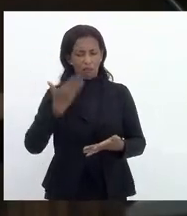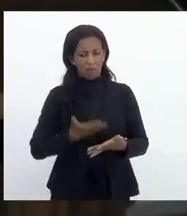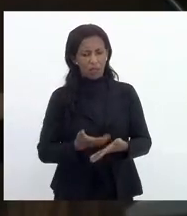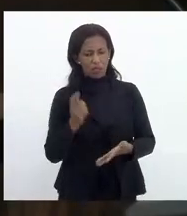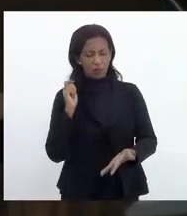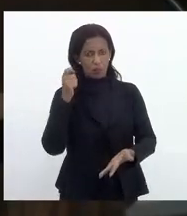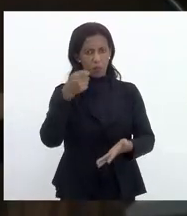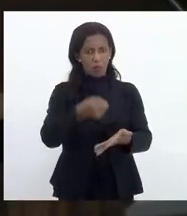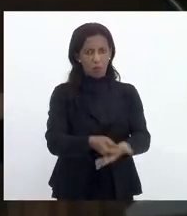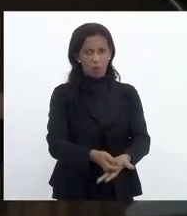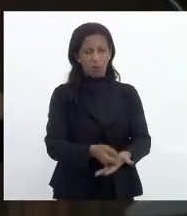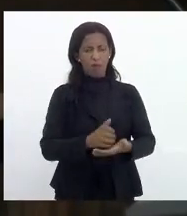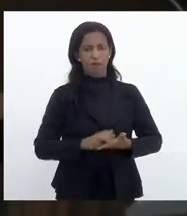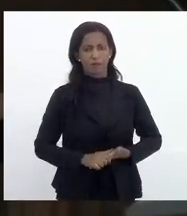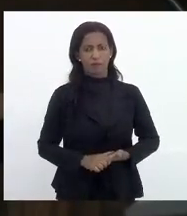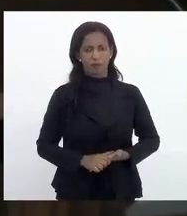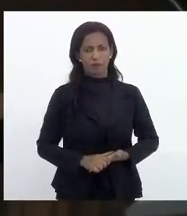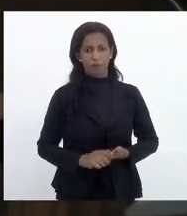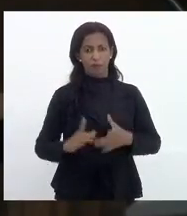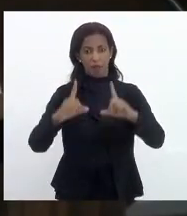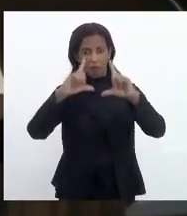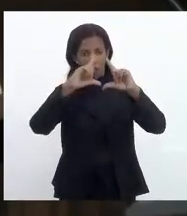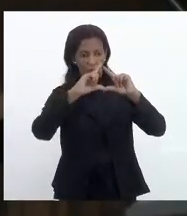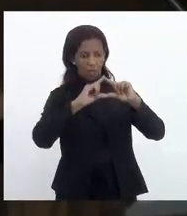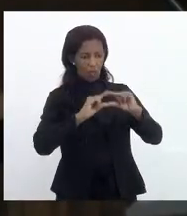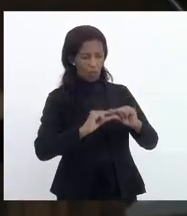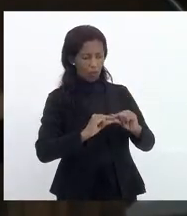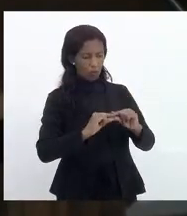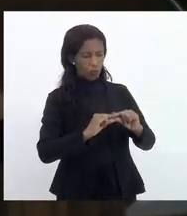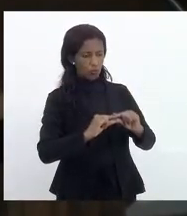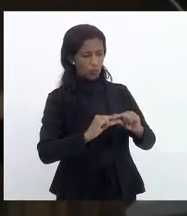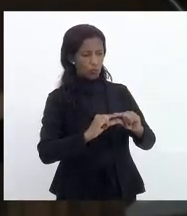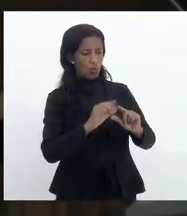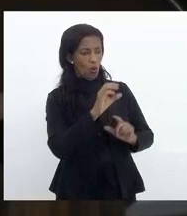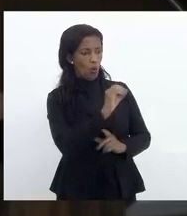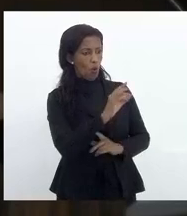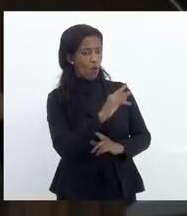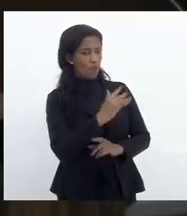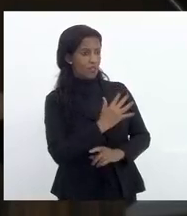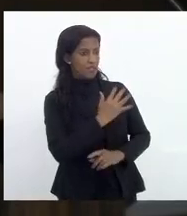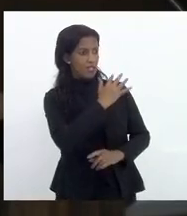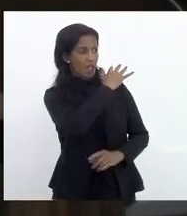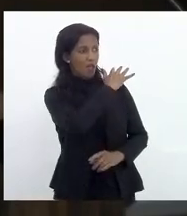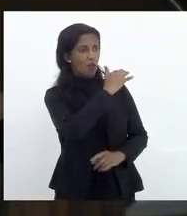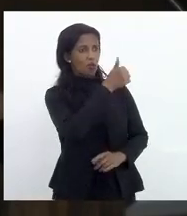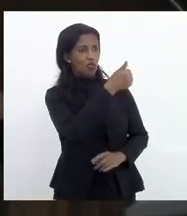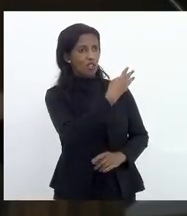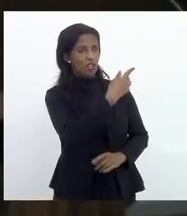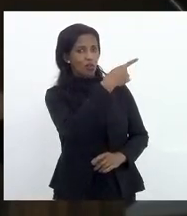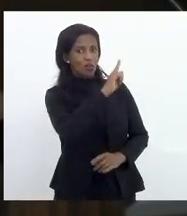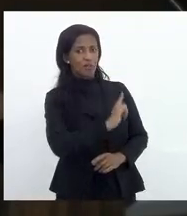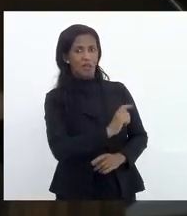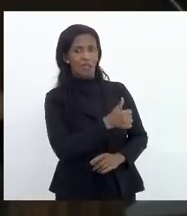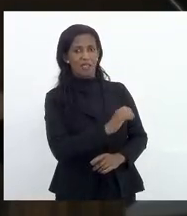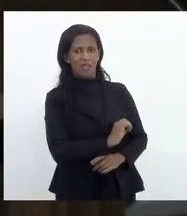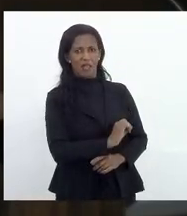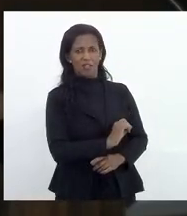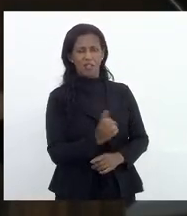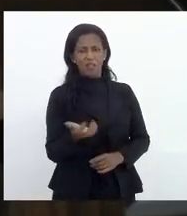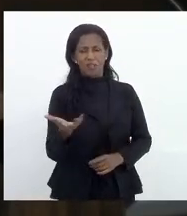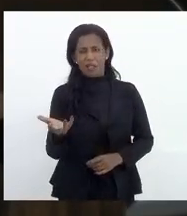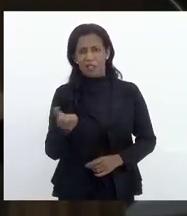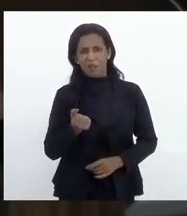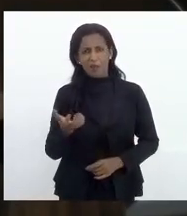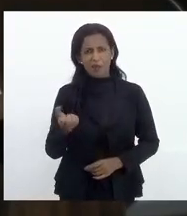para o pagamento né reduz pago os carros dos oficiais de 14 para 10 e as